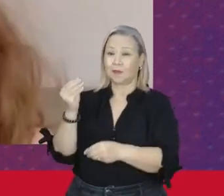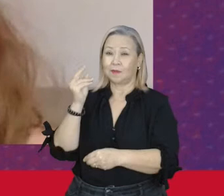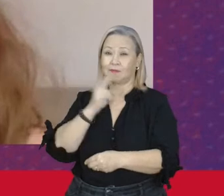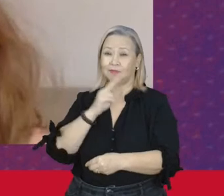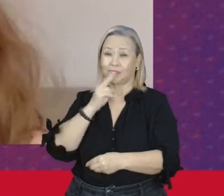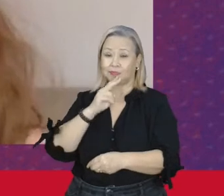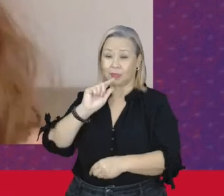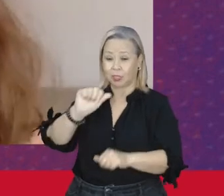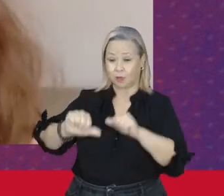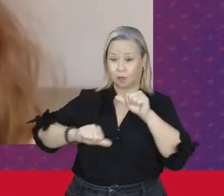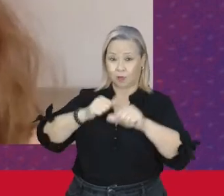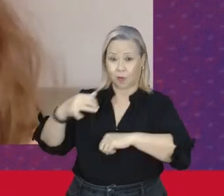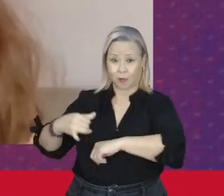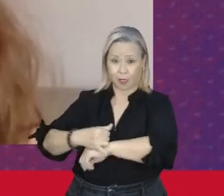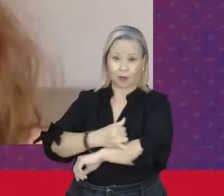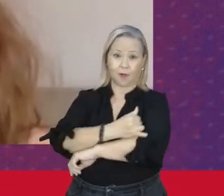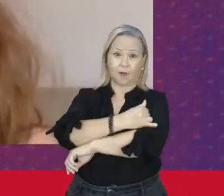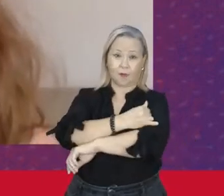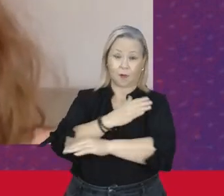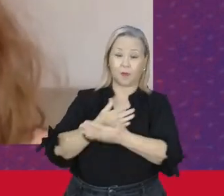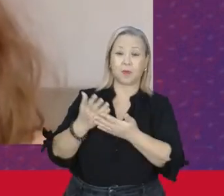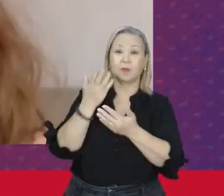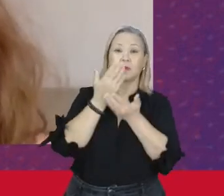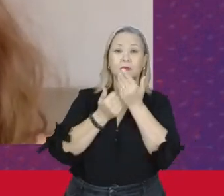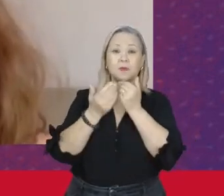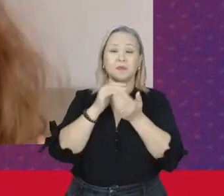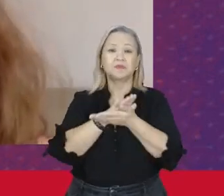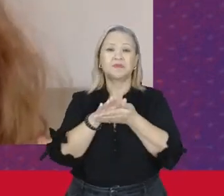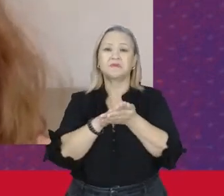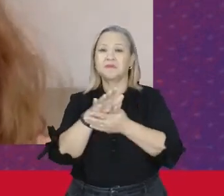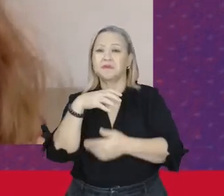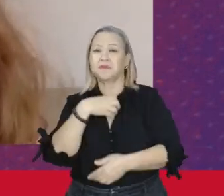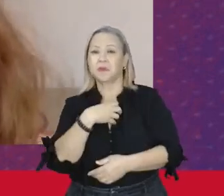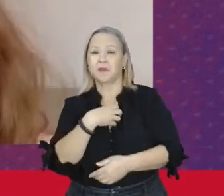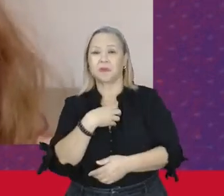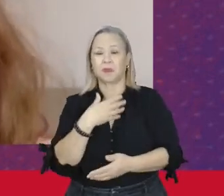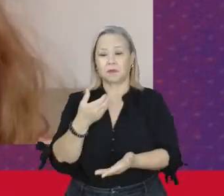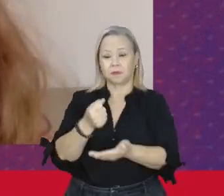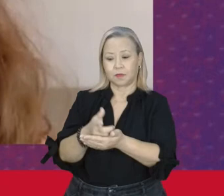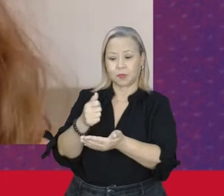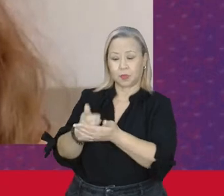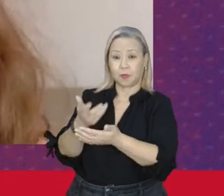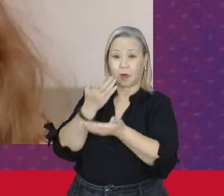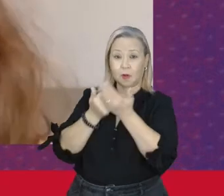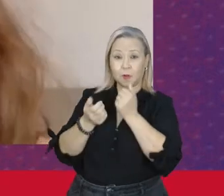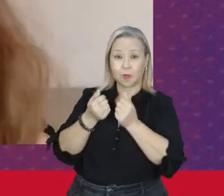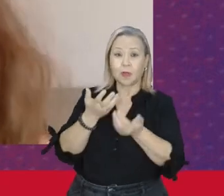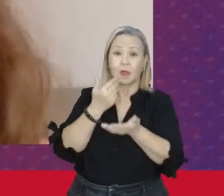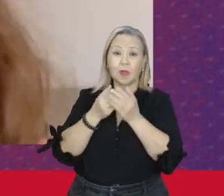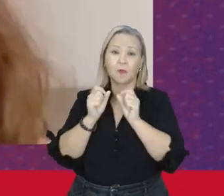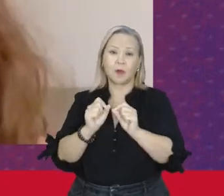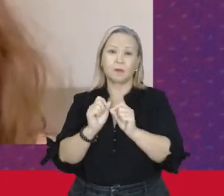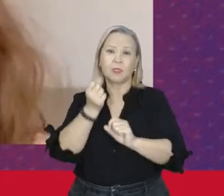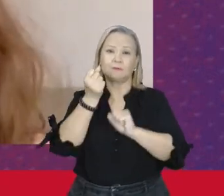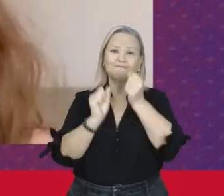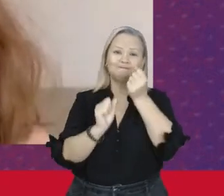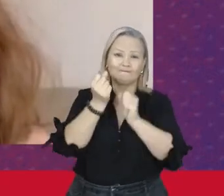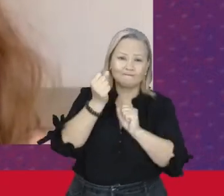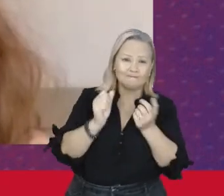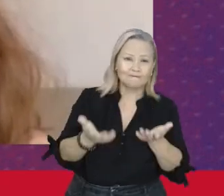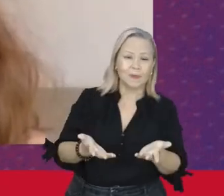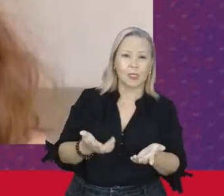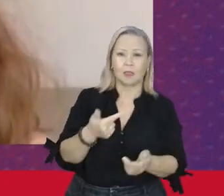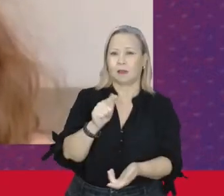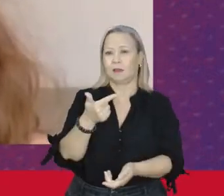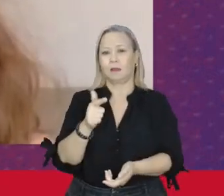sobrepeso, ou seja, começaram a se alimentar, têm condição de comprar comida, mas comem comida que não é saudável, né, que não